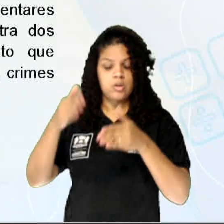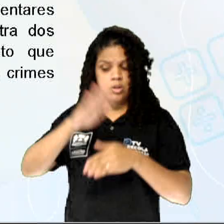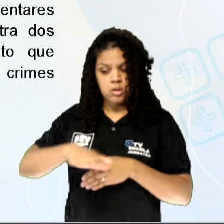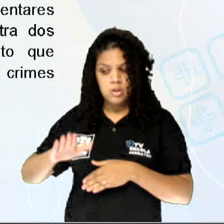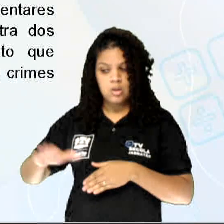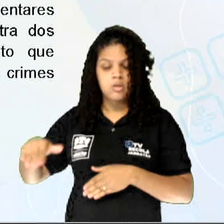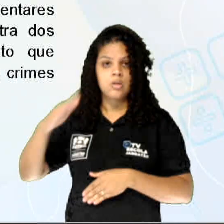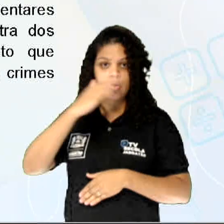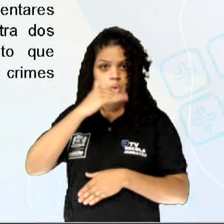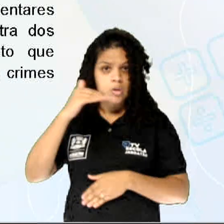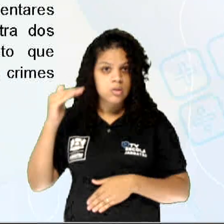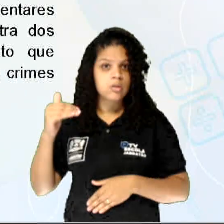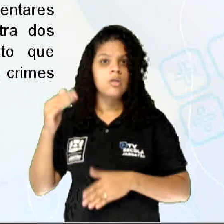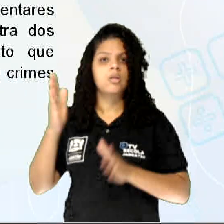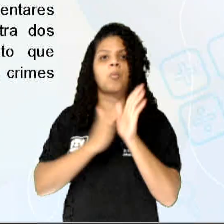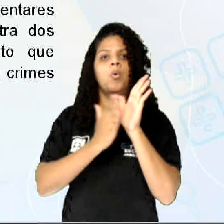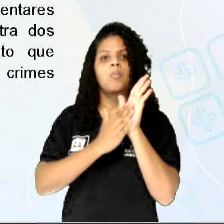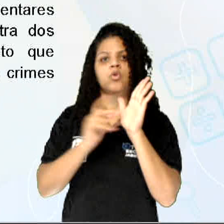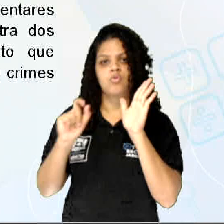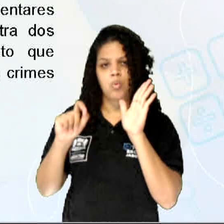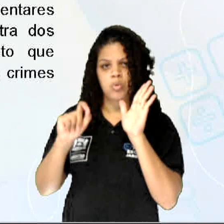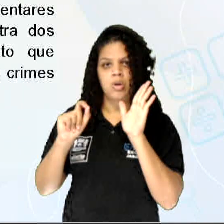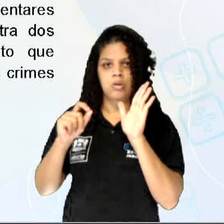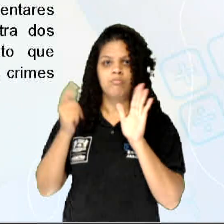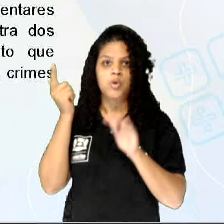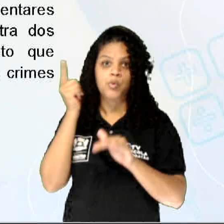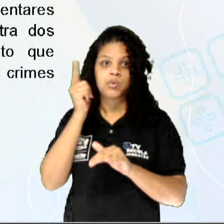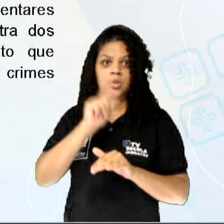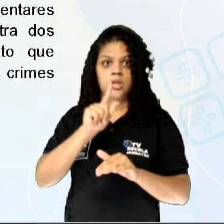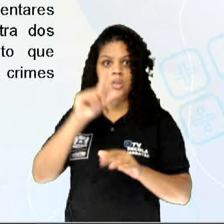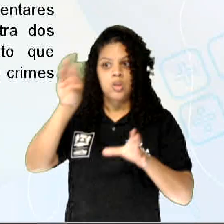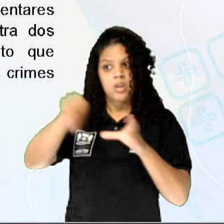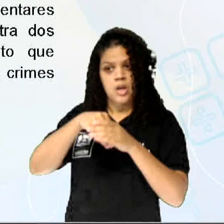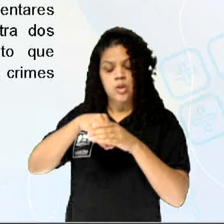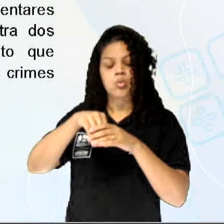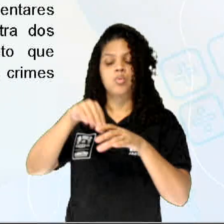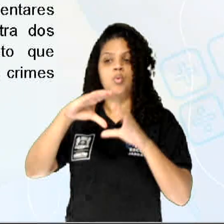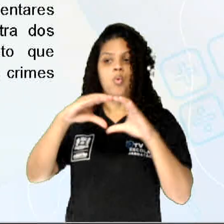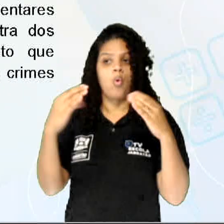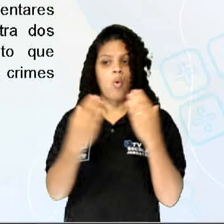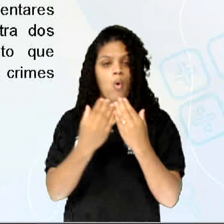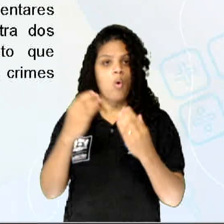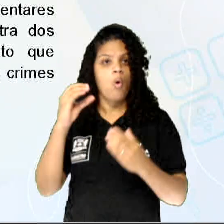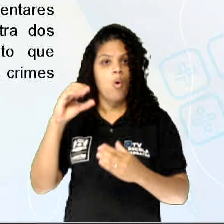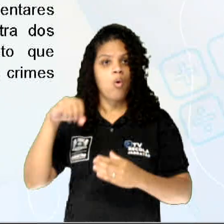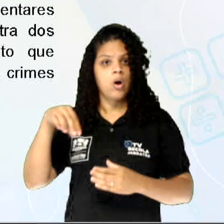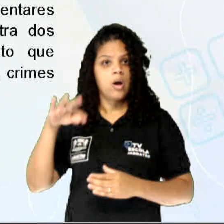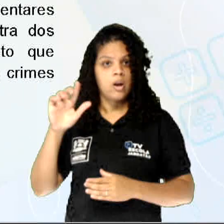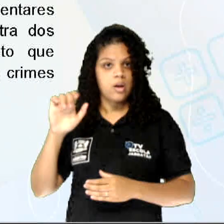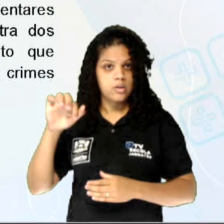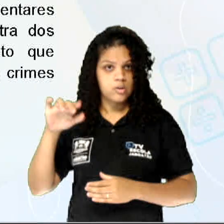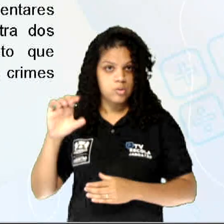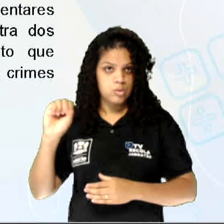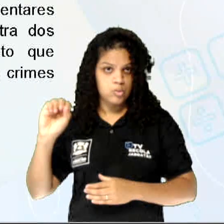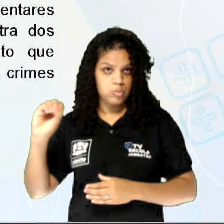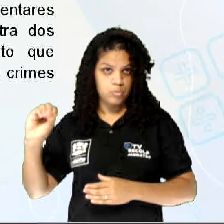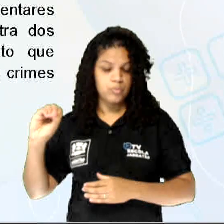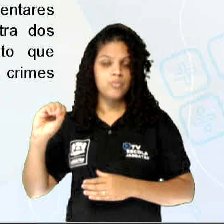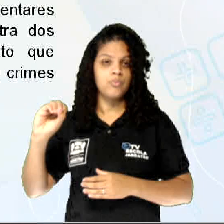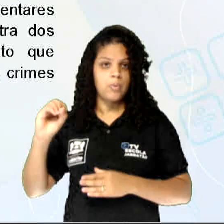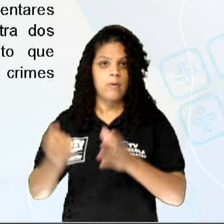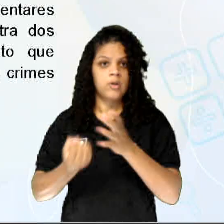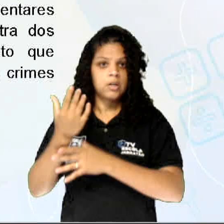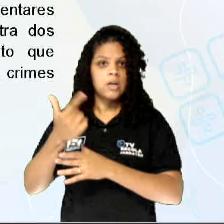proposta tem ganhado fôlego no Congresso. Criada em 2011, a Frente Parlamentar pela Redução da